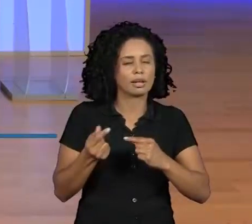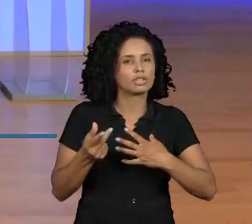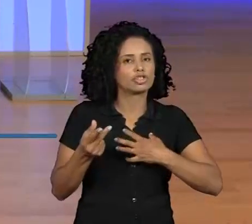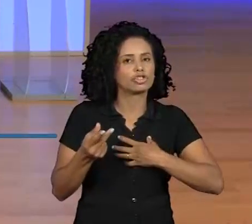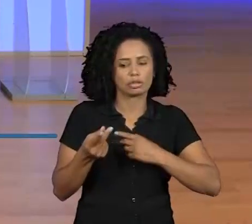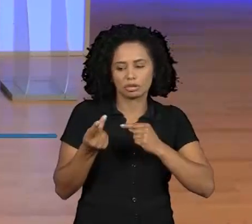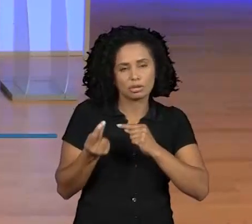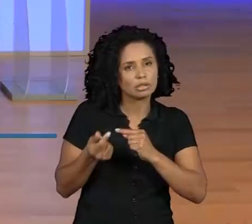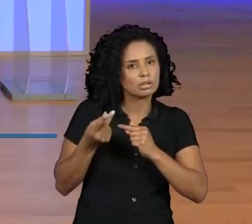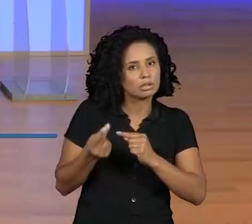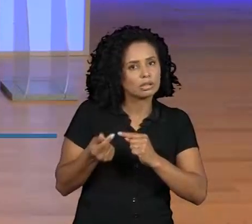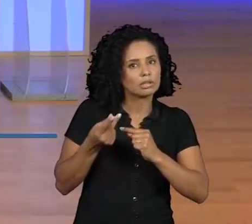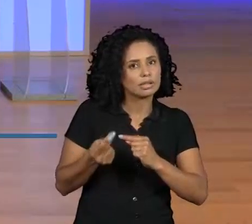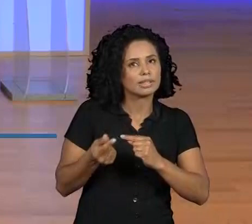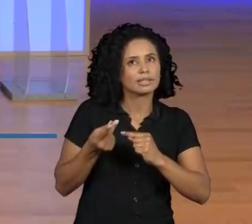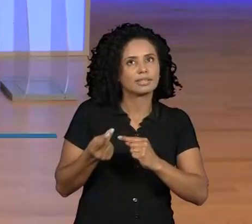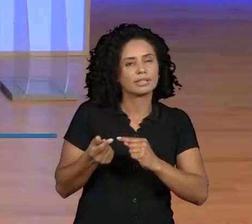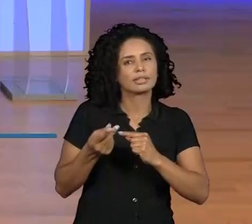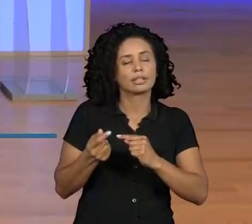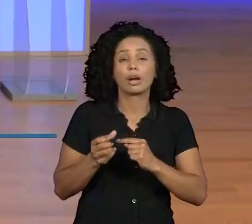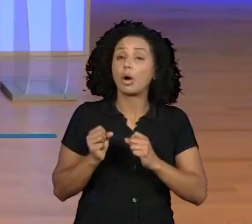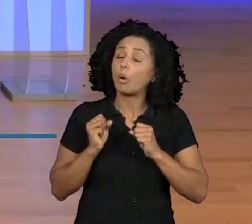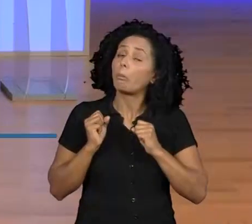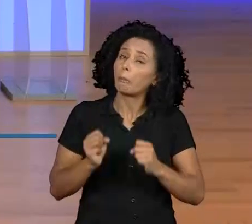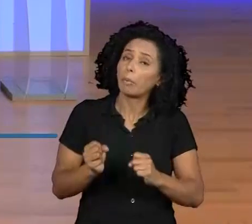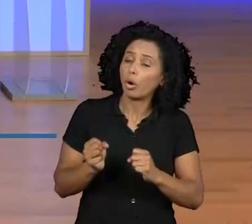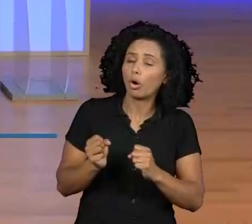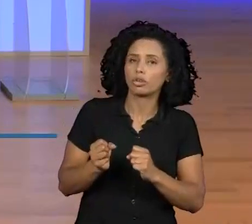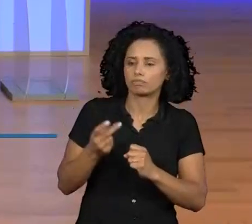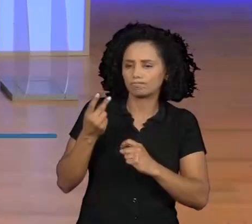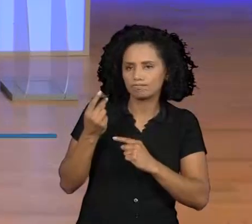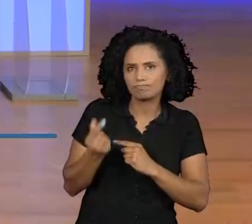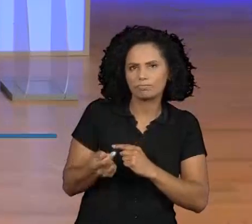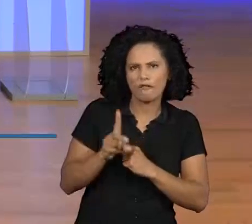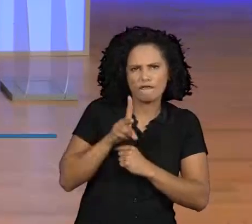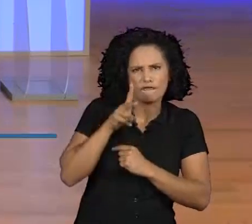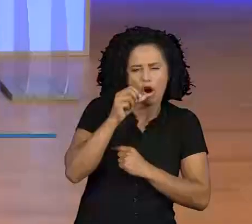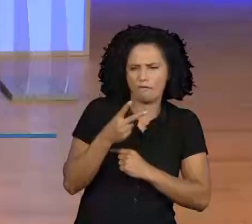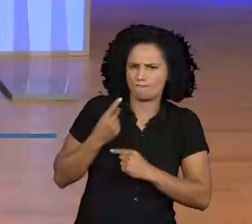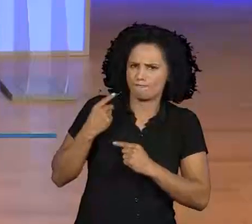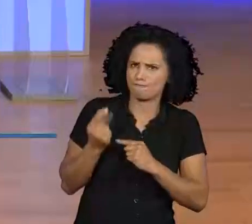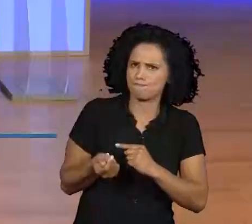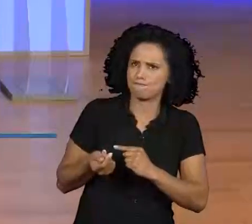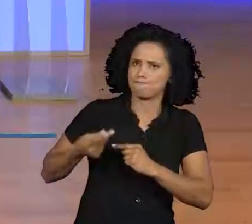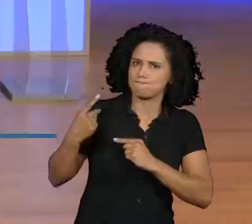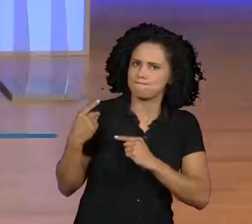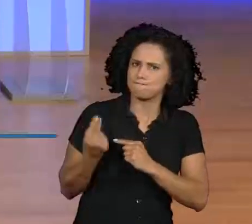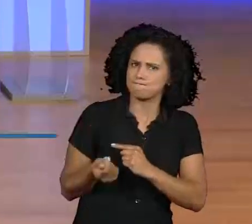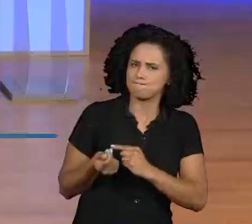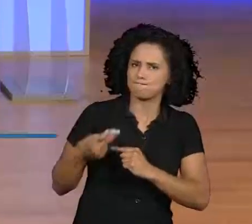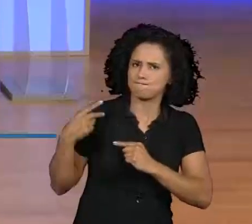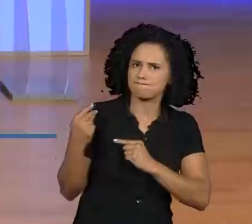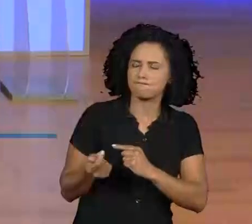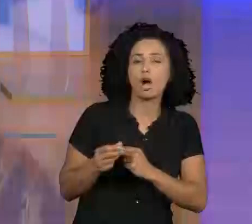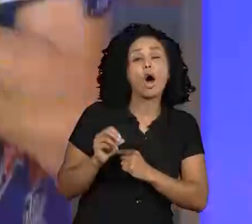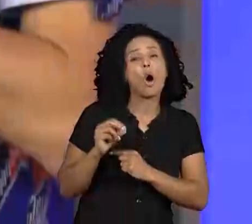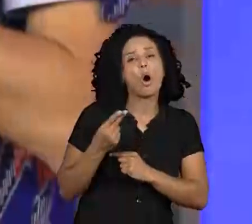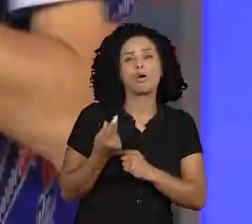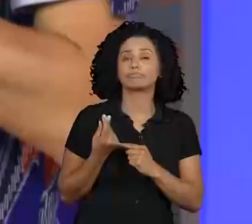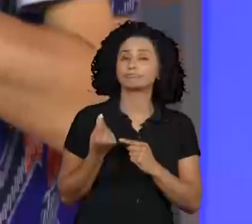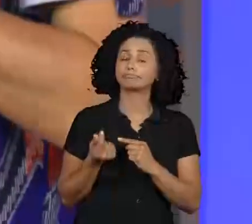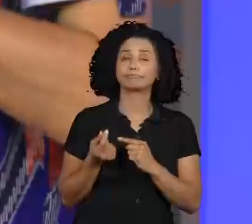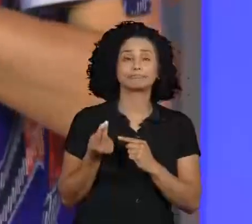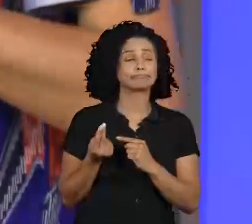mais timidamente, ou posso fazer com que soe mais. Ou seja, que o som seja